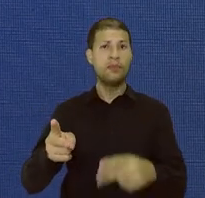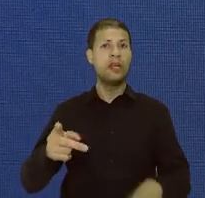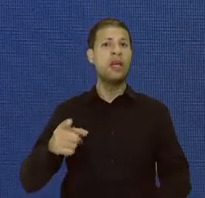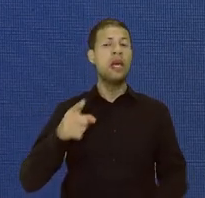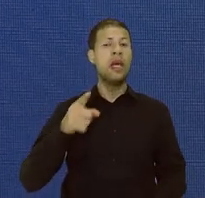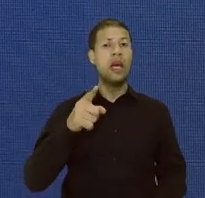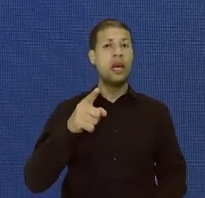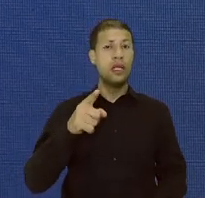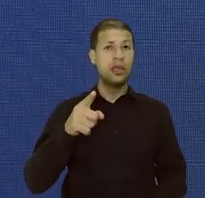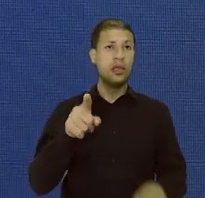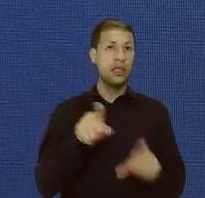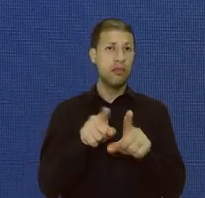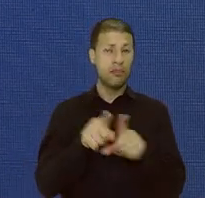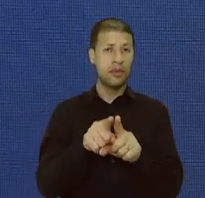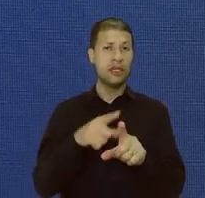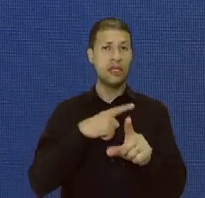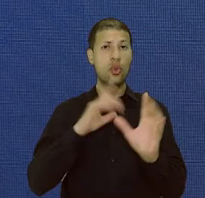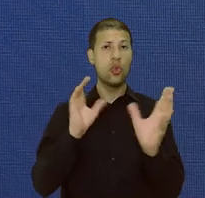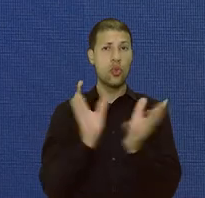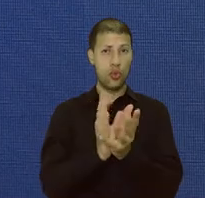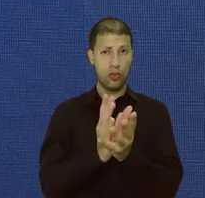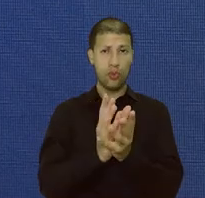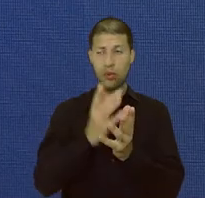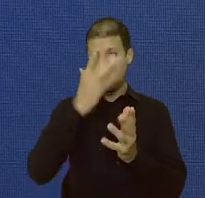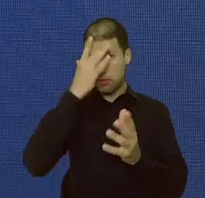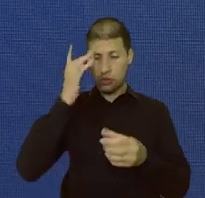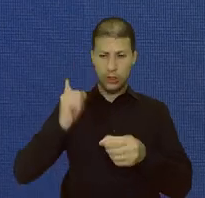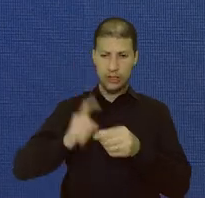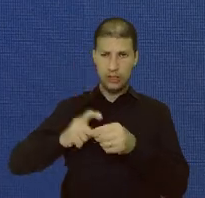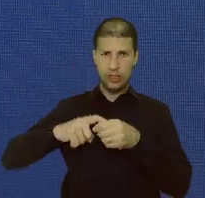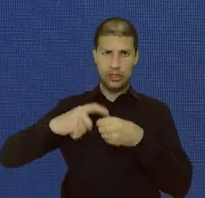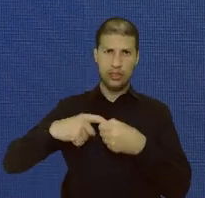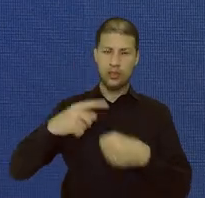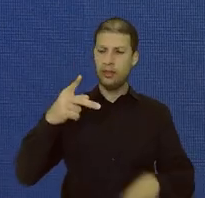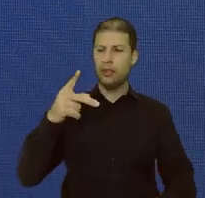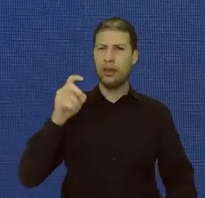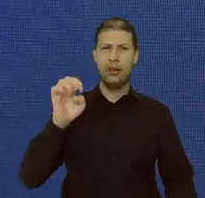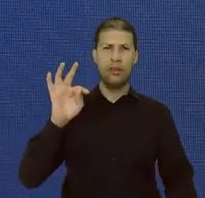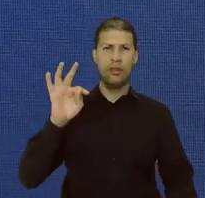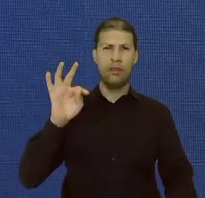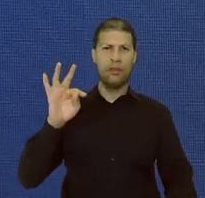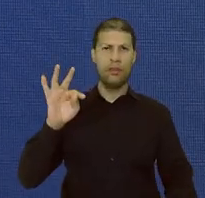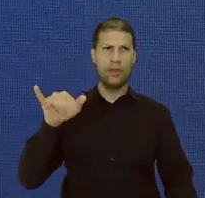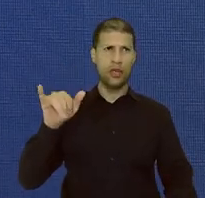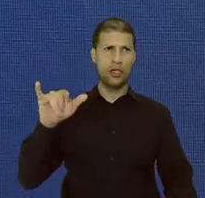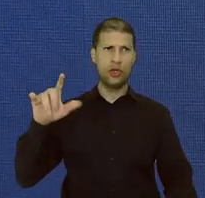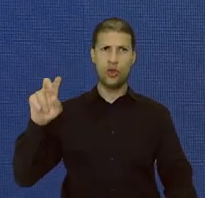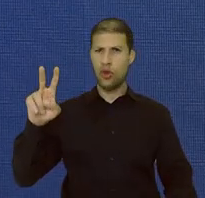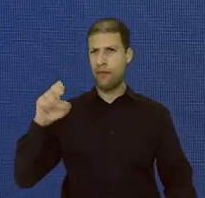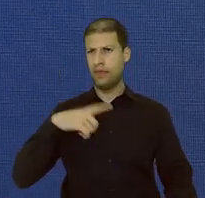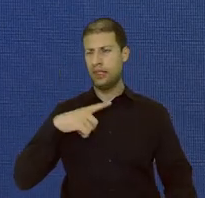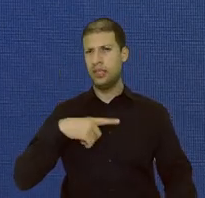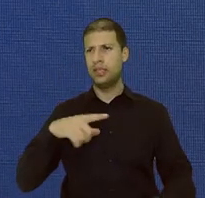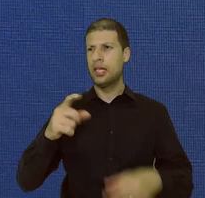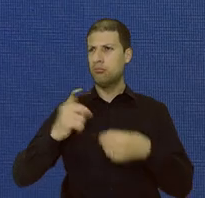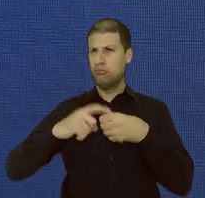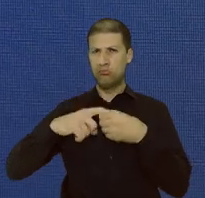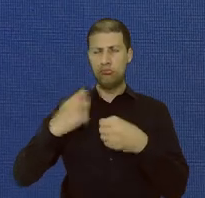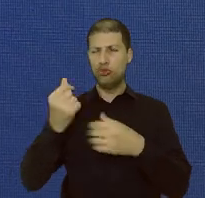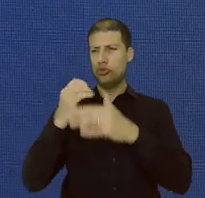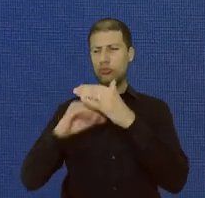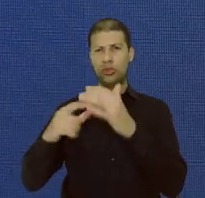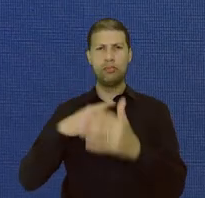ter um grupo de sócios que é o caso da Pet Love a gente tem só muito Arruda aí porque são capitalizados capitalizadas